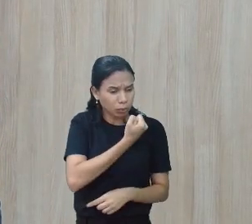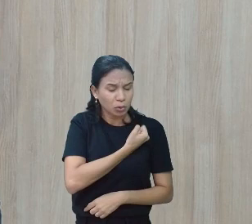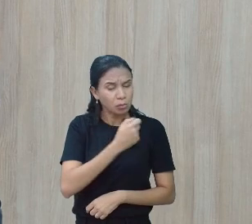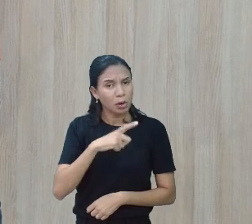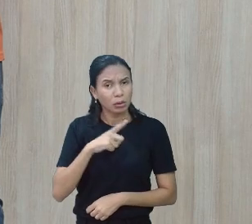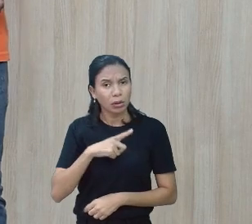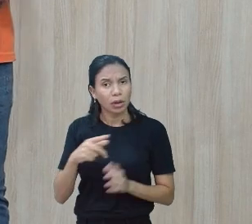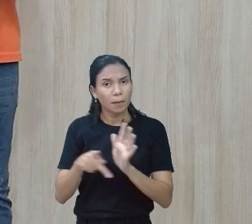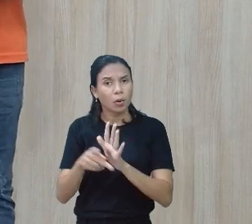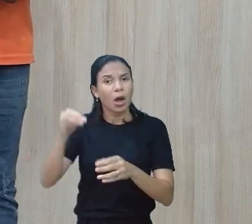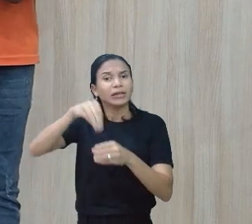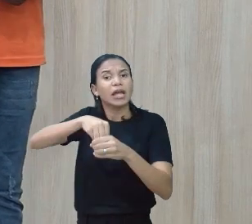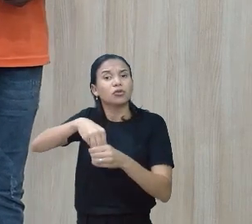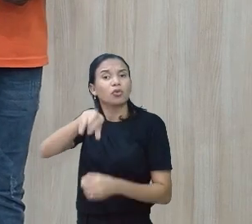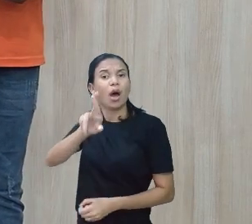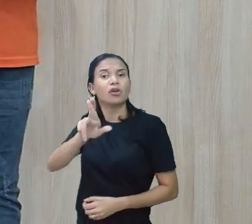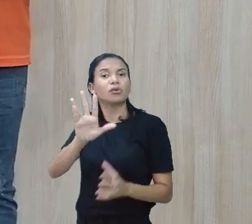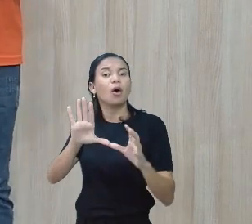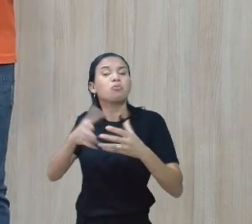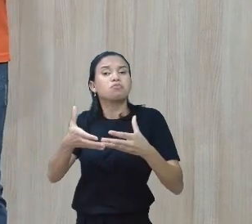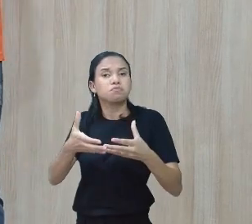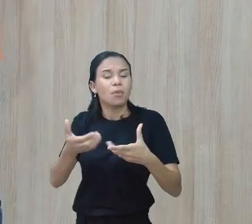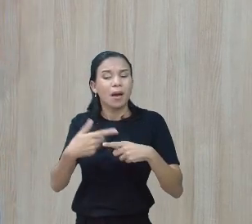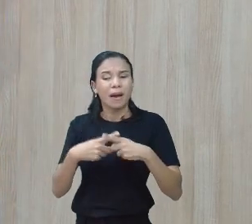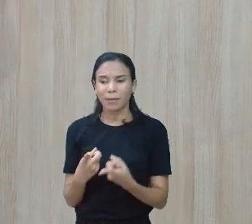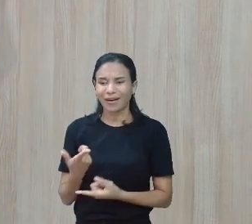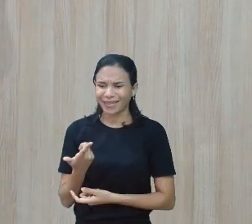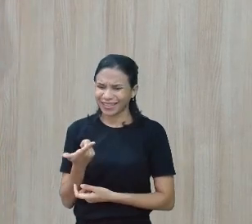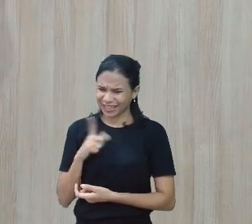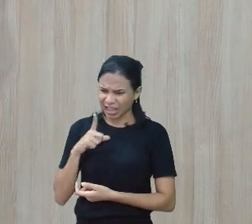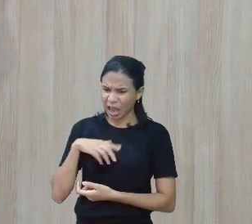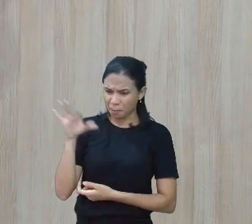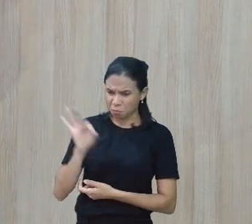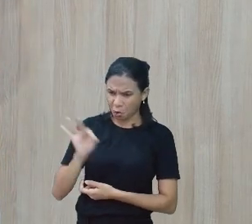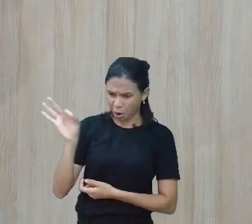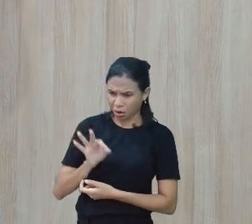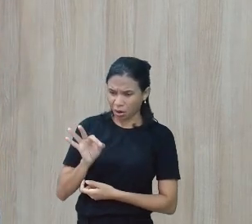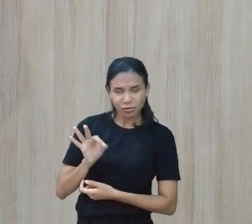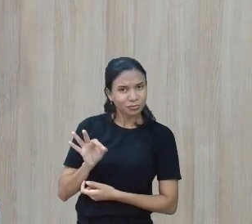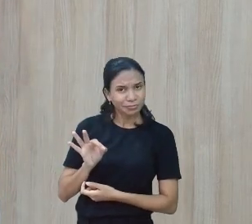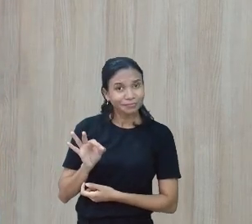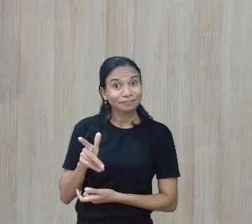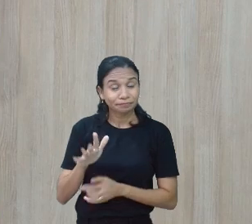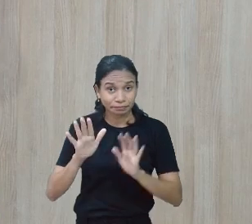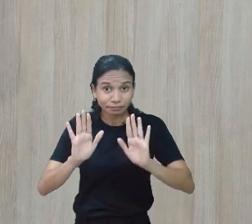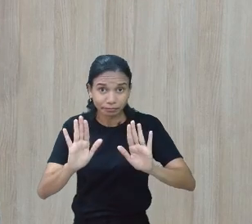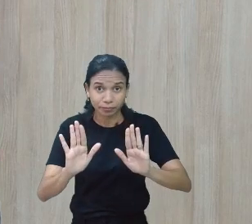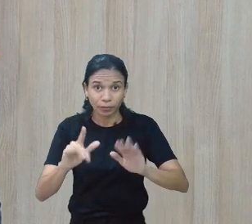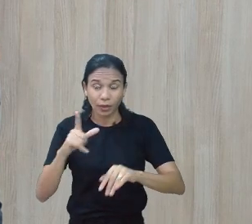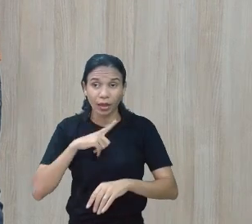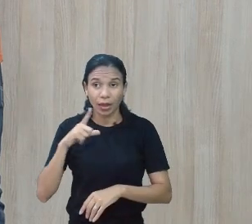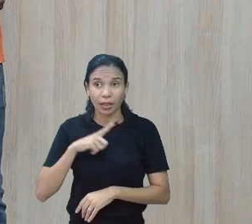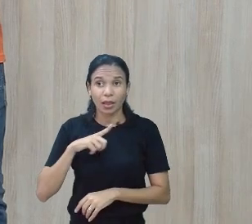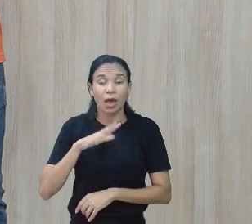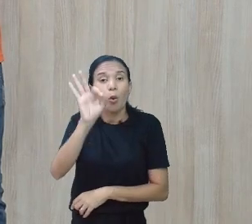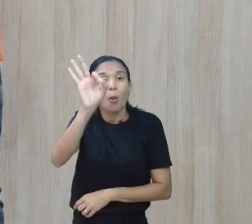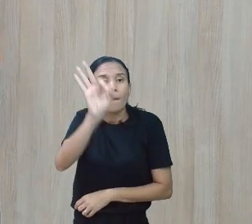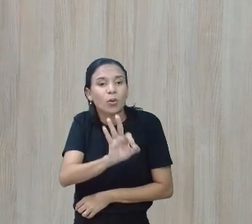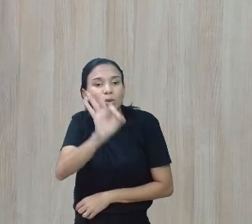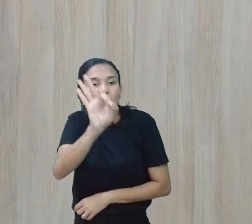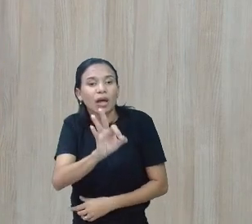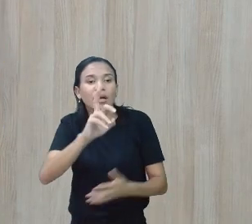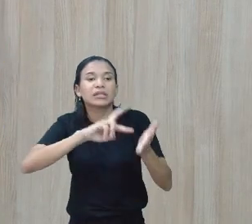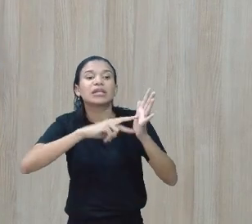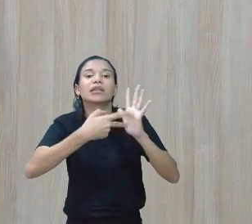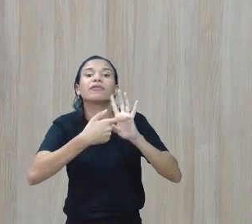em números racionais. E eu não recordo se eu ter falado em porcentagem. Gente, bora lá. Esse simbolozinho porcento, ele indica